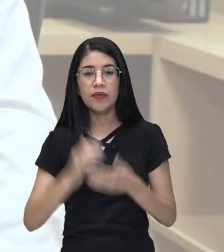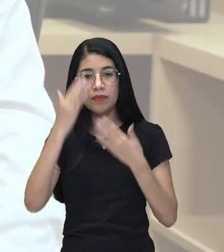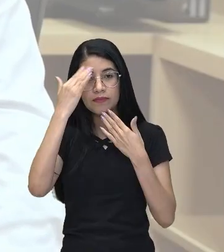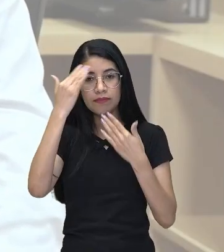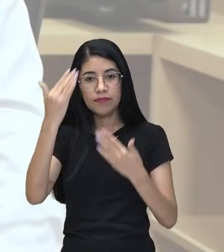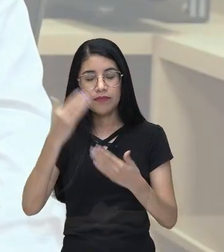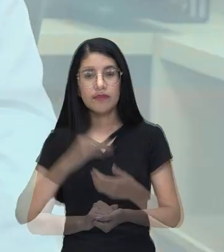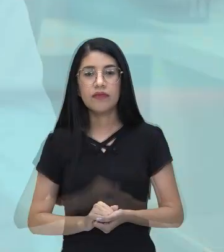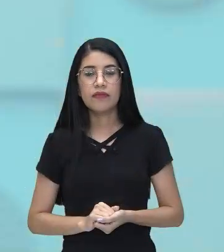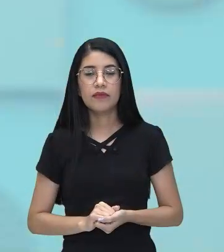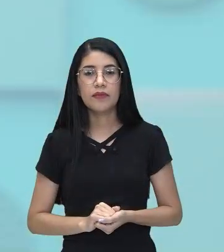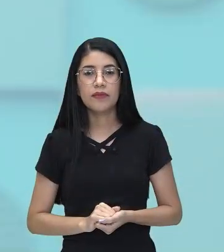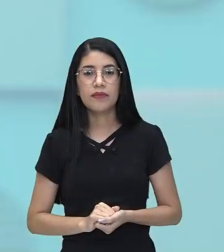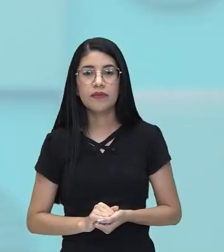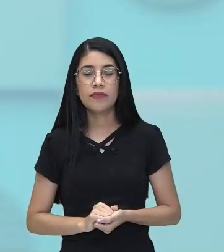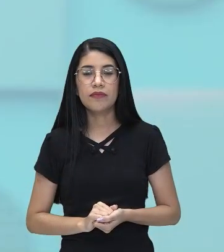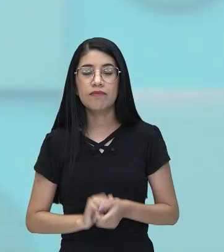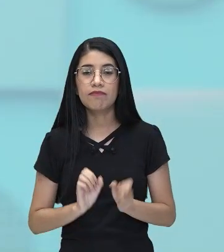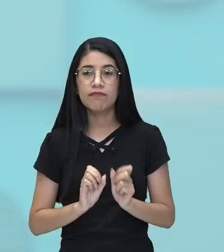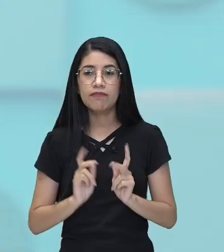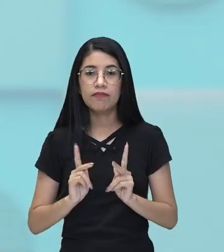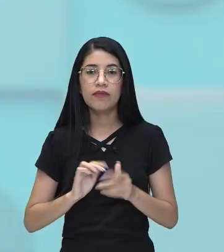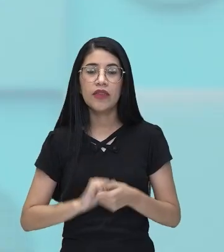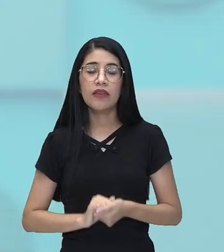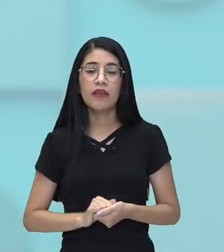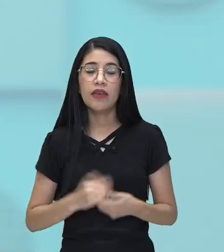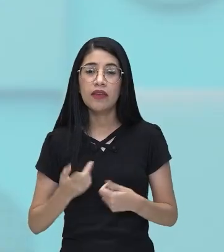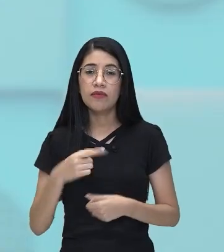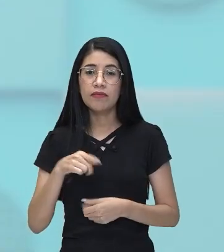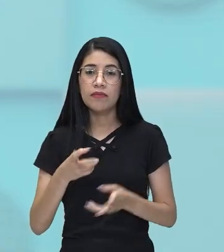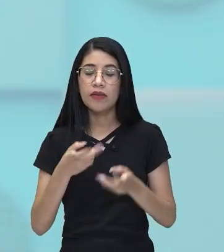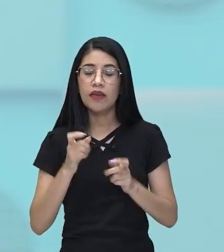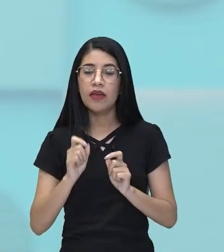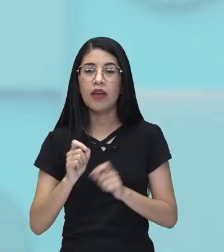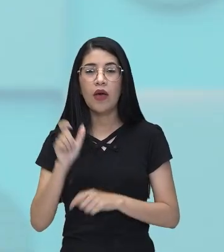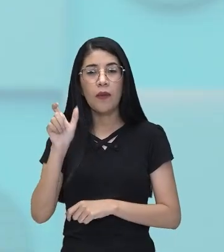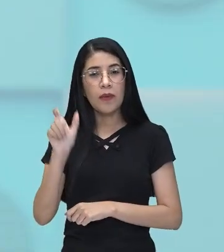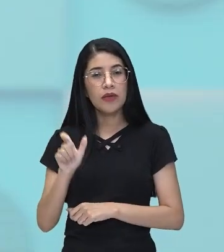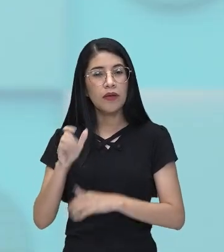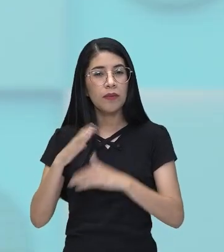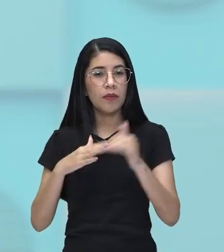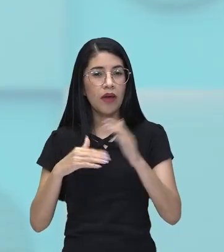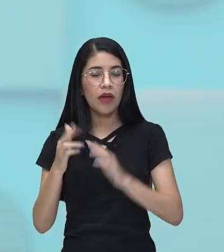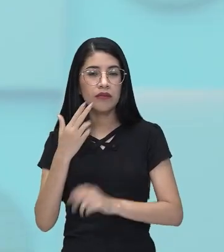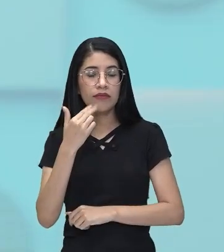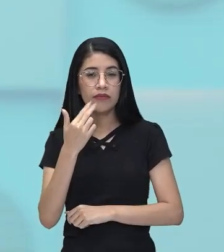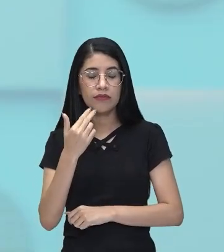obrigado. Ok, né? Vira aí, né? A fala do nosso nutricionista, né?